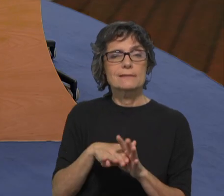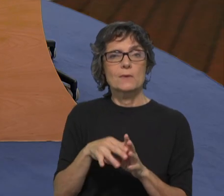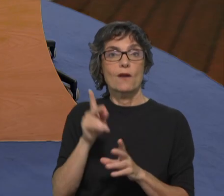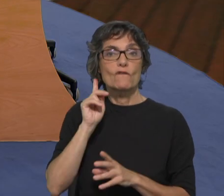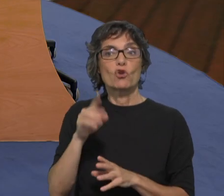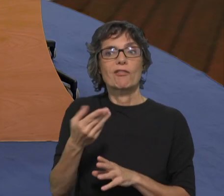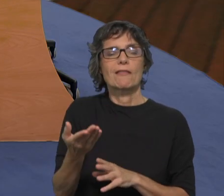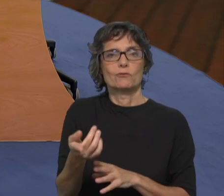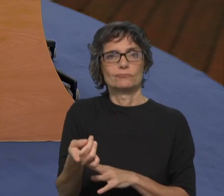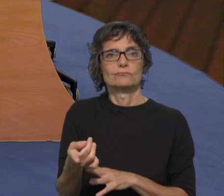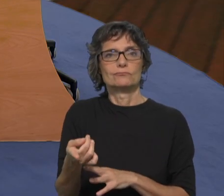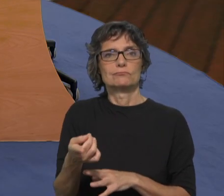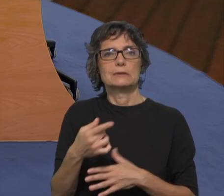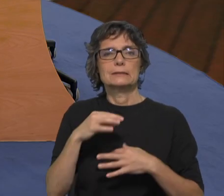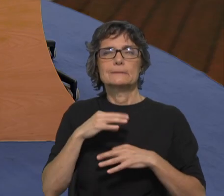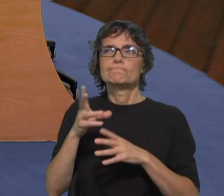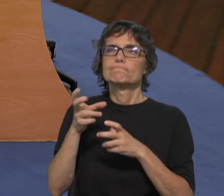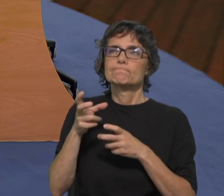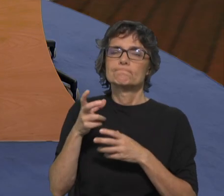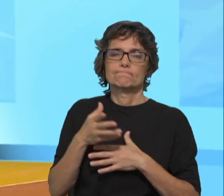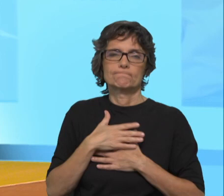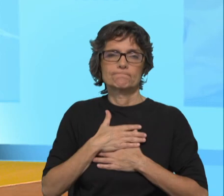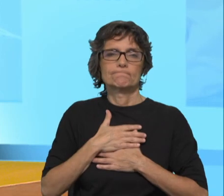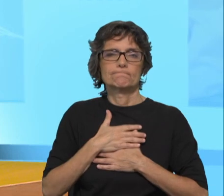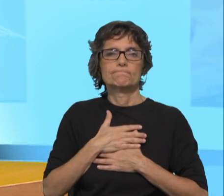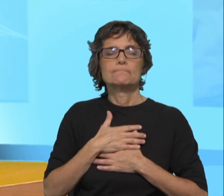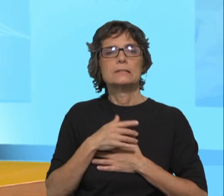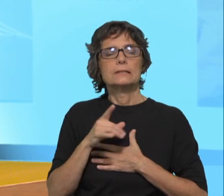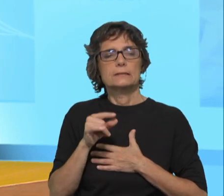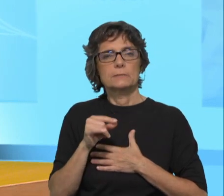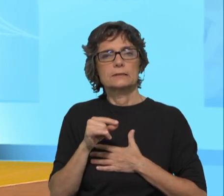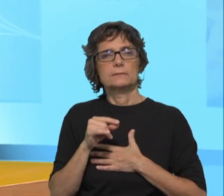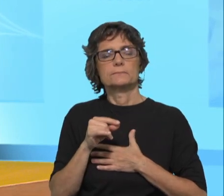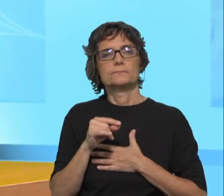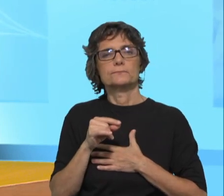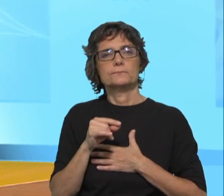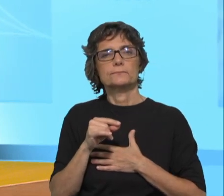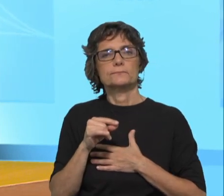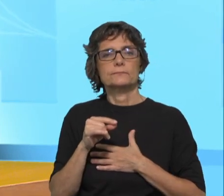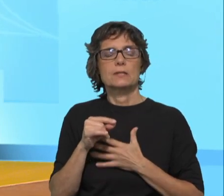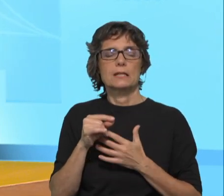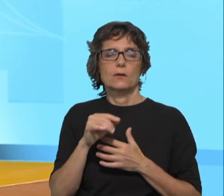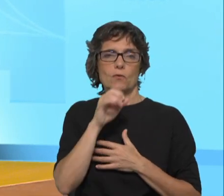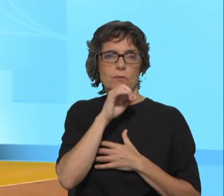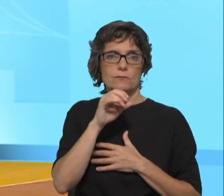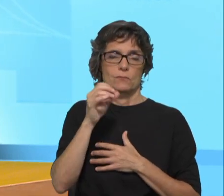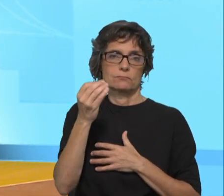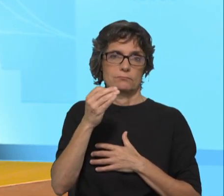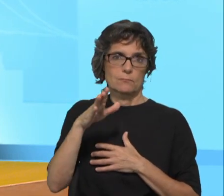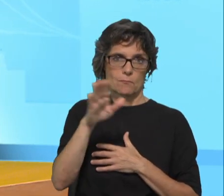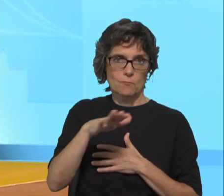valorizam este sentido de escuta e o sentido da escuta pela parte do Bispo da Diocese. E isso é